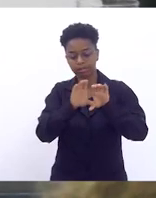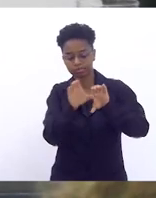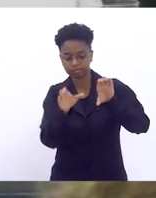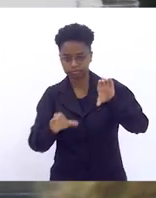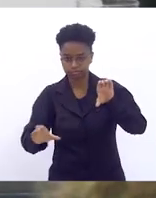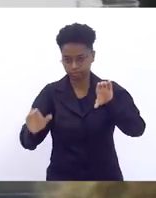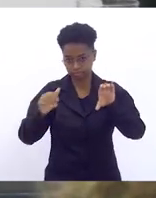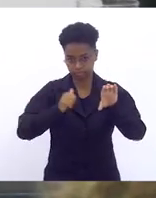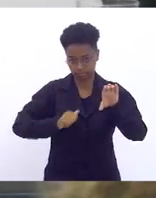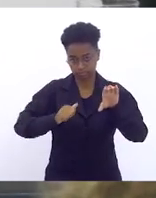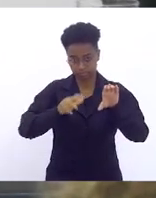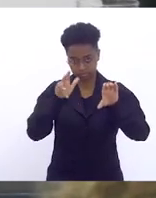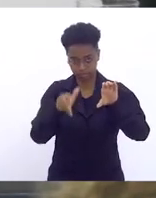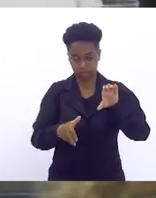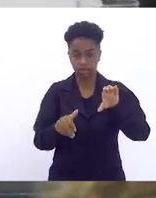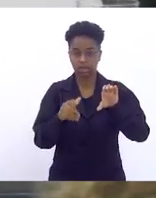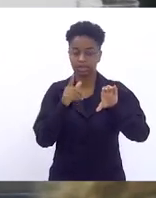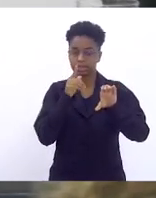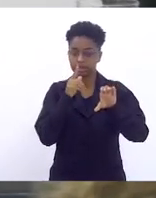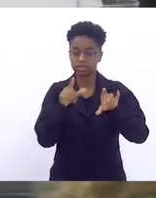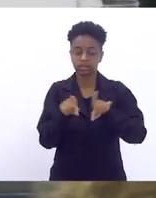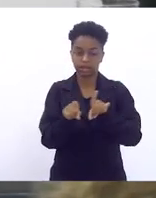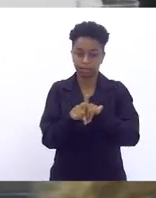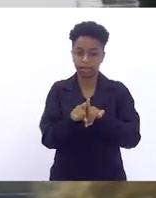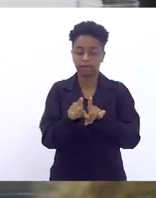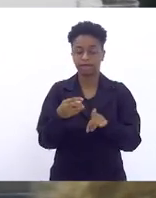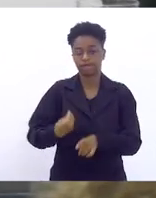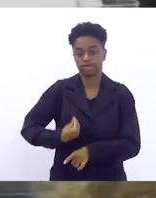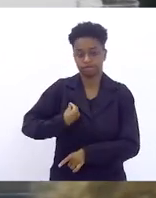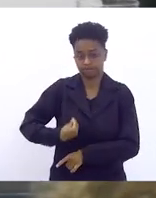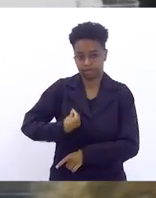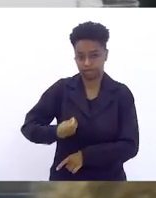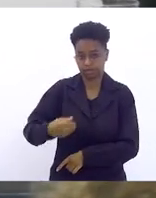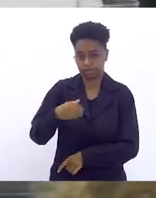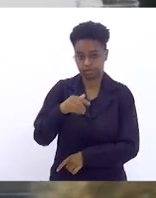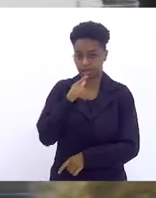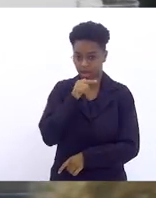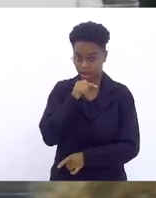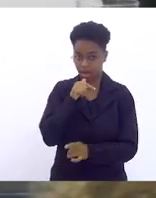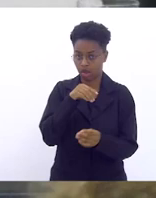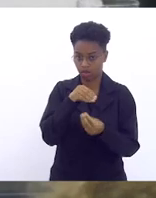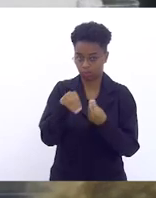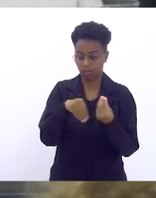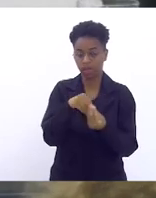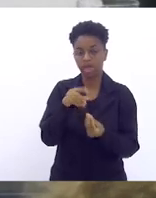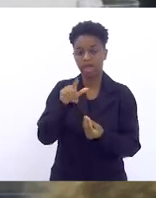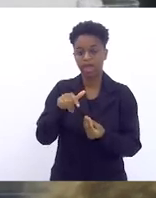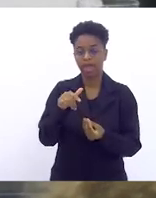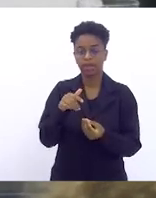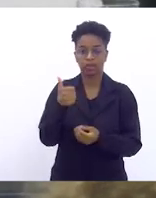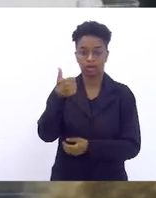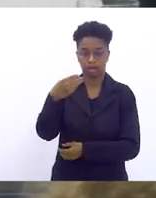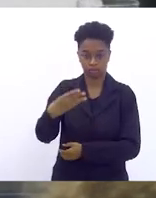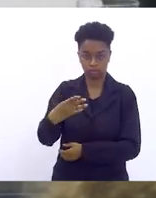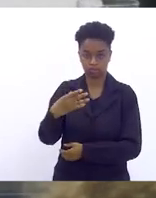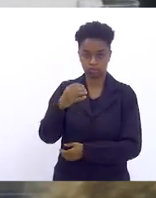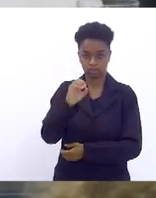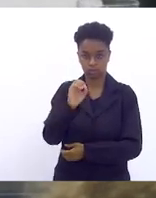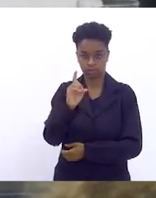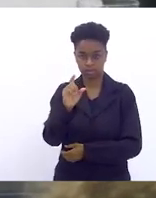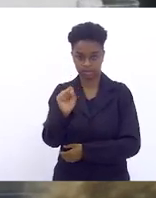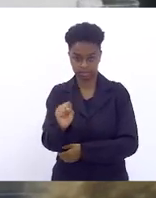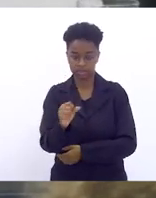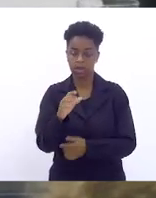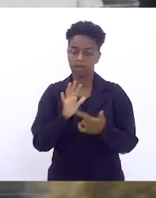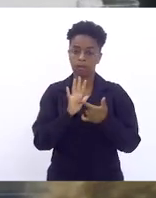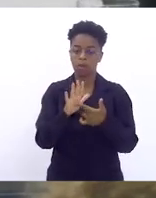e Vida na água que é o ods 14 né Aqui nós temos os fatores portadores de futuro que nós